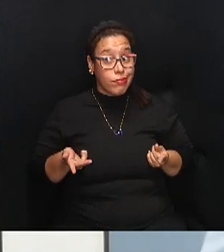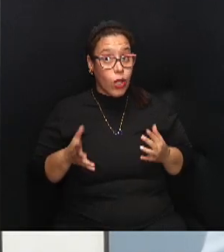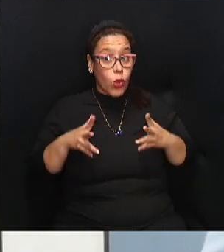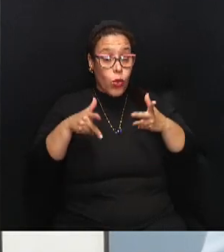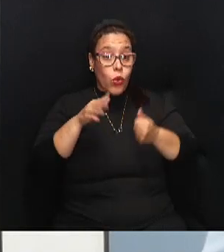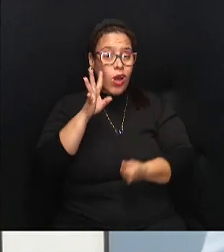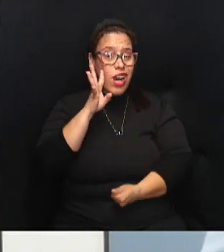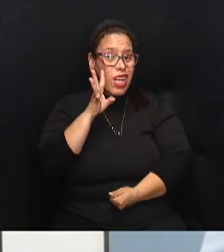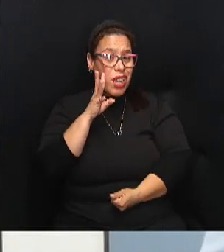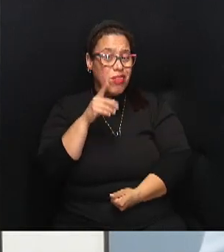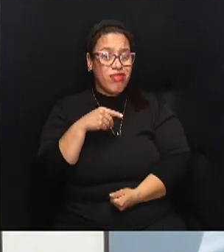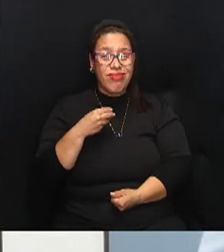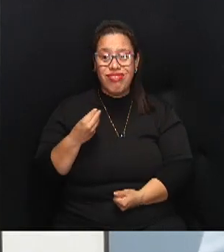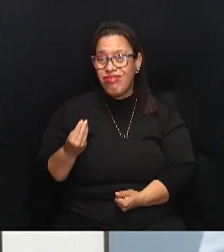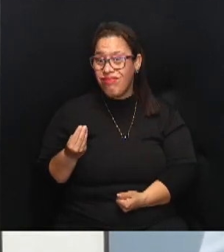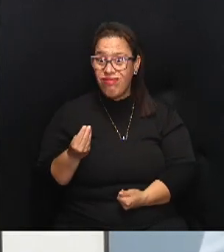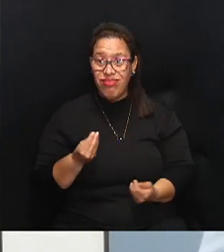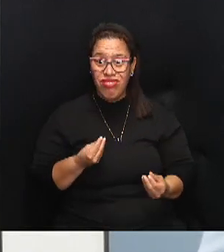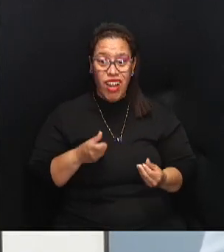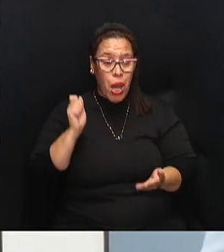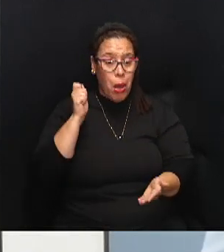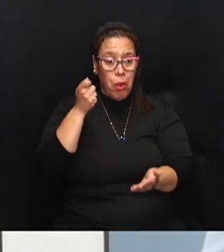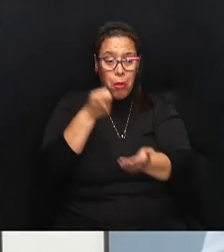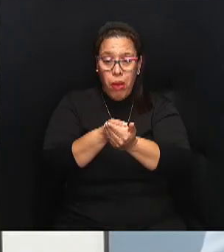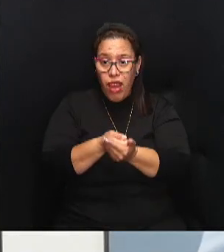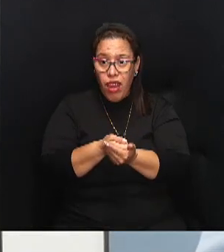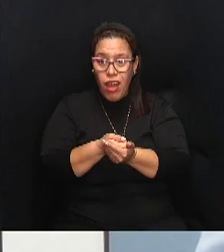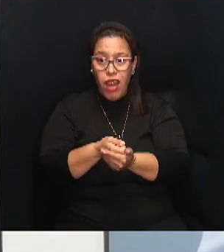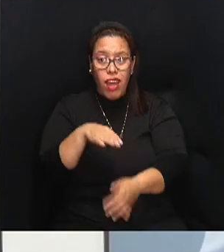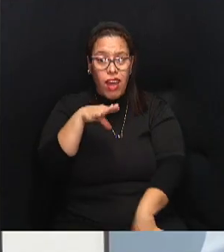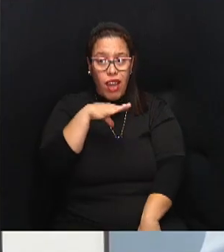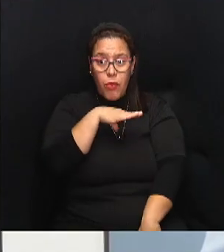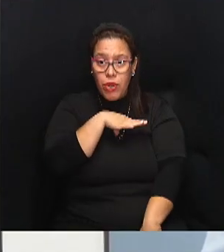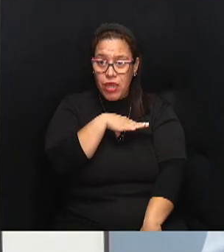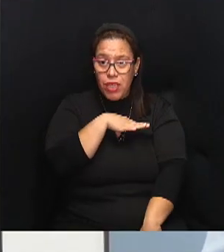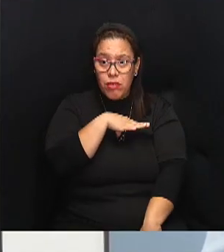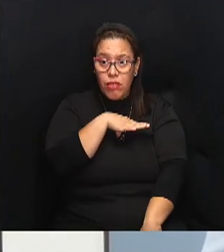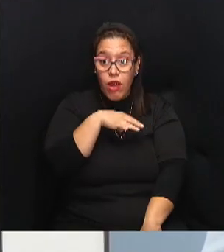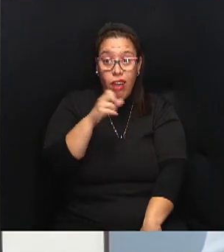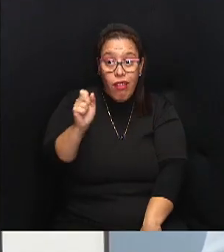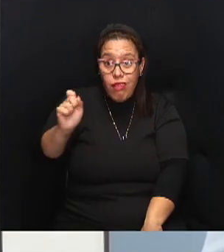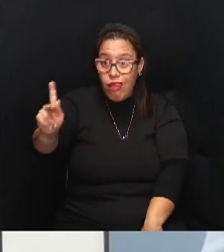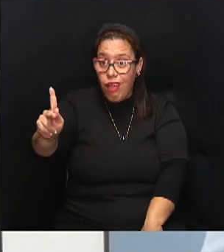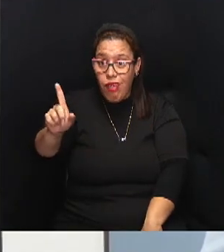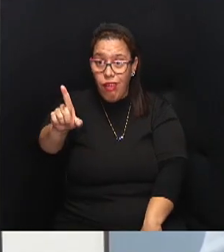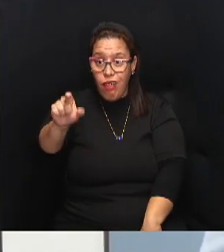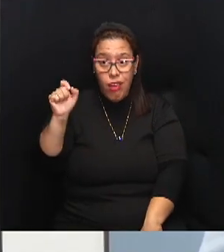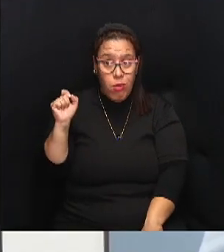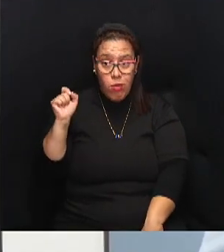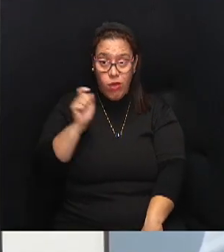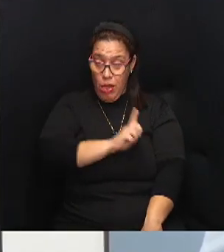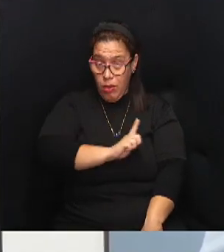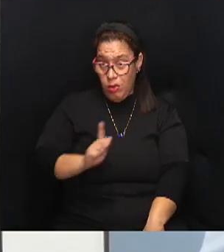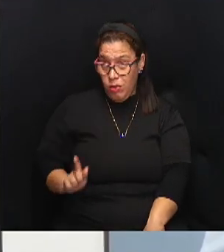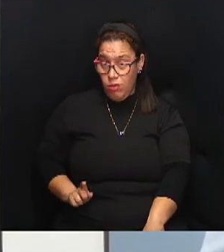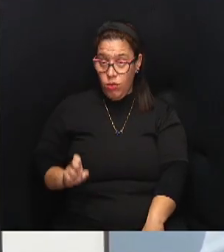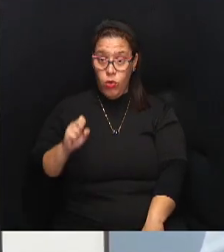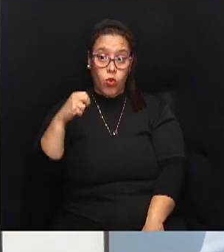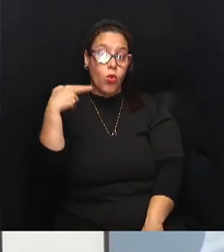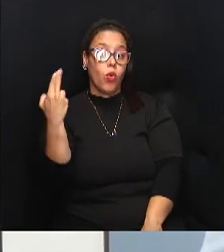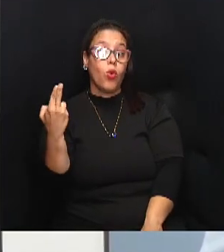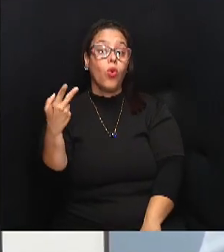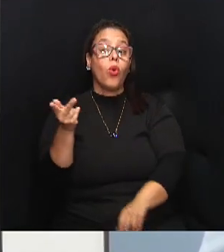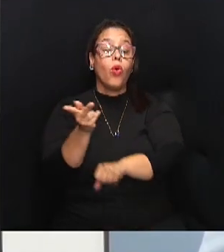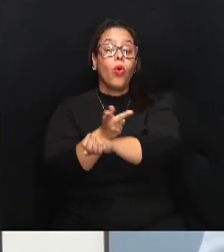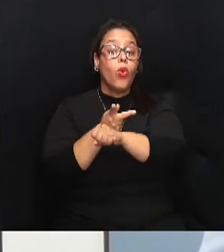bacana, mas como que nós vamos pagar? Quem paga isso é o município. Tá bom, é uma opção governamental. Ou então nós vamos